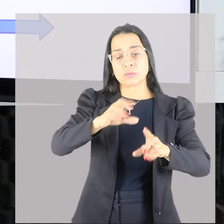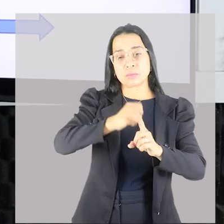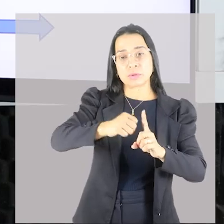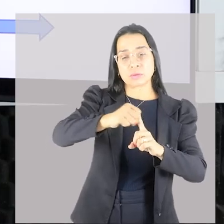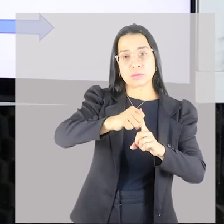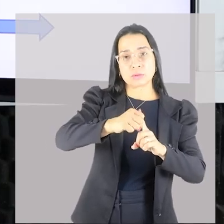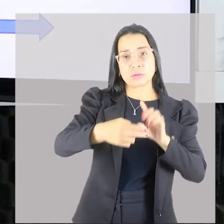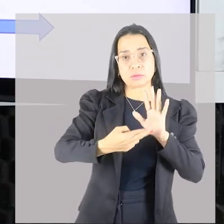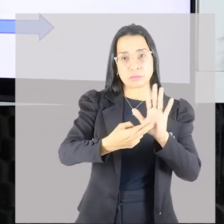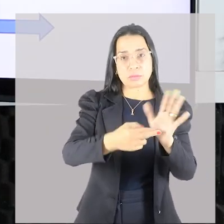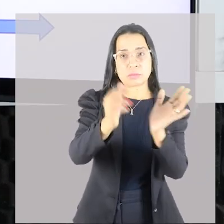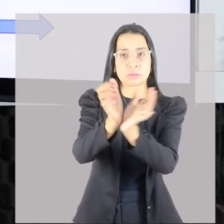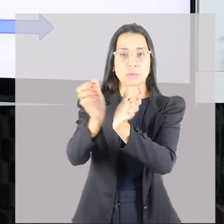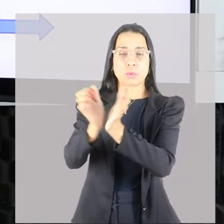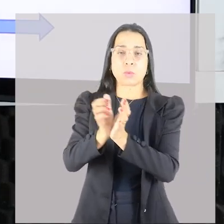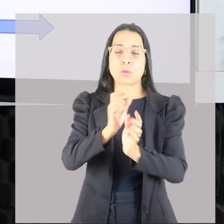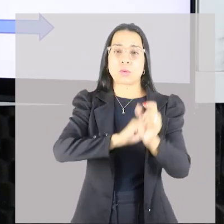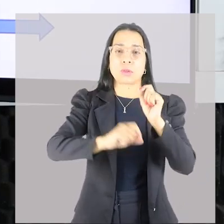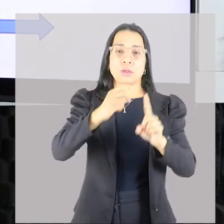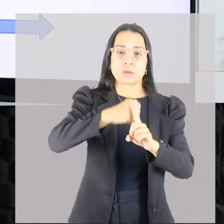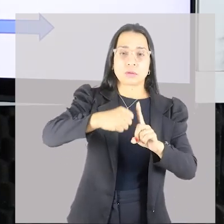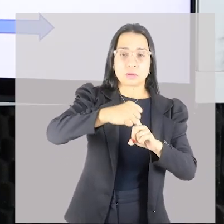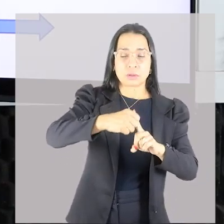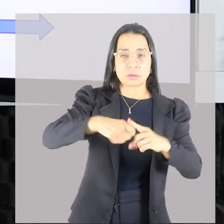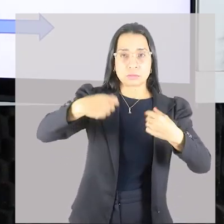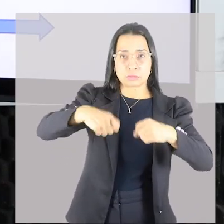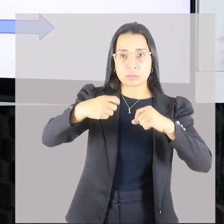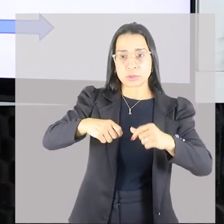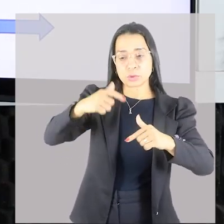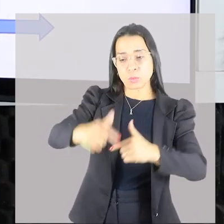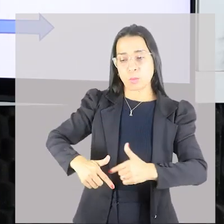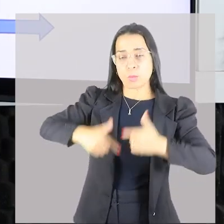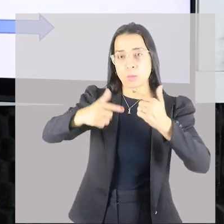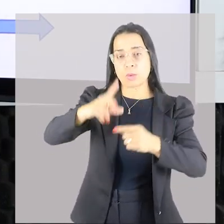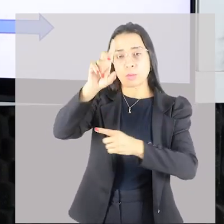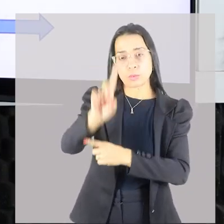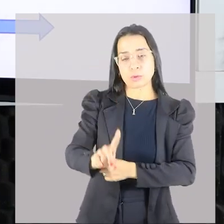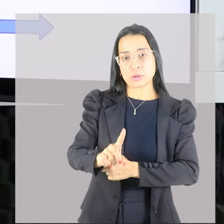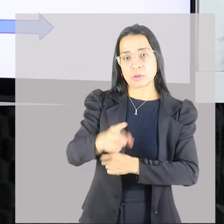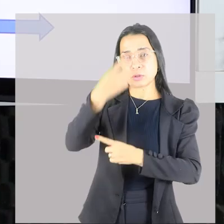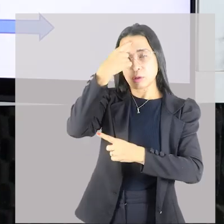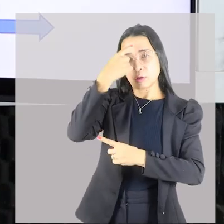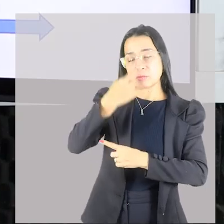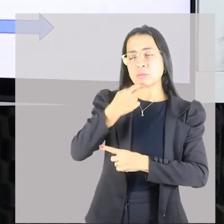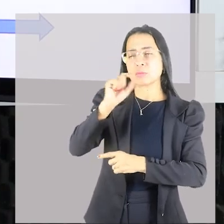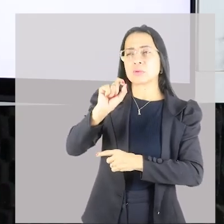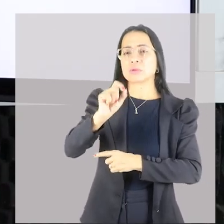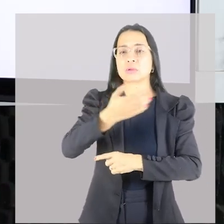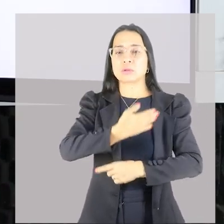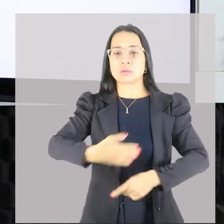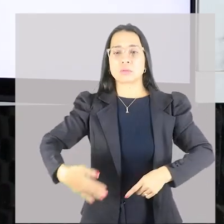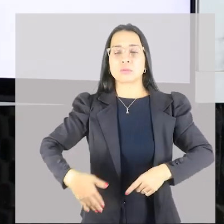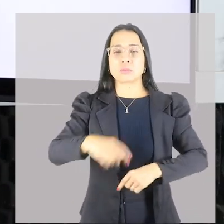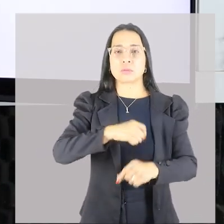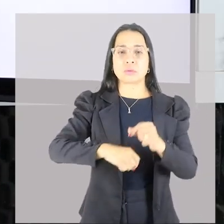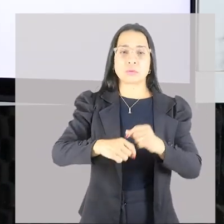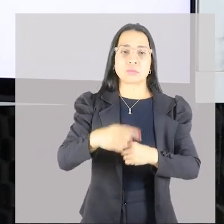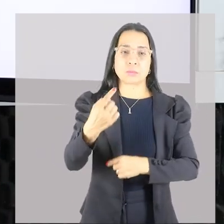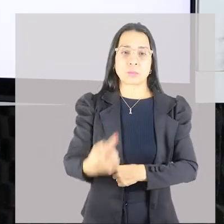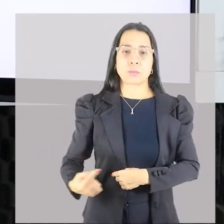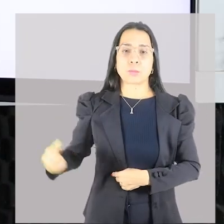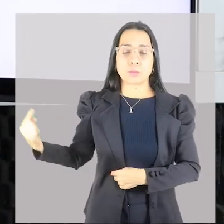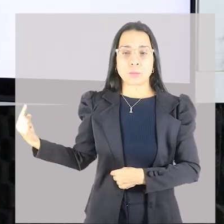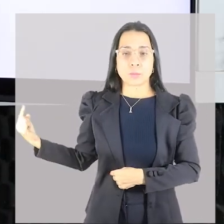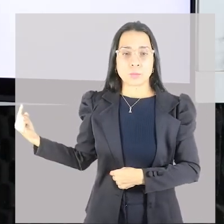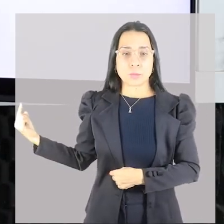sociedade que precisam lutar por direitos. E para isso a figura de referência do Estado. No